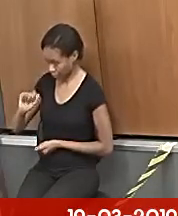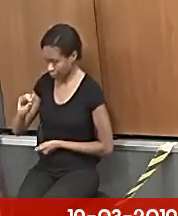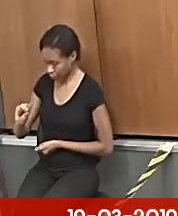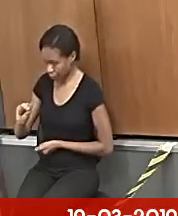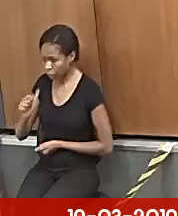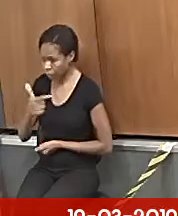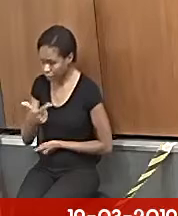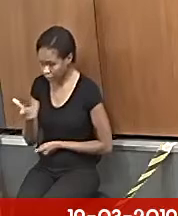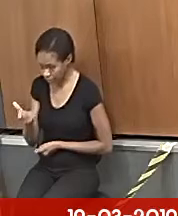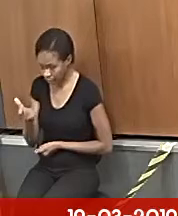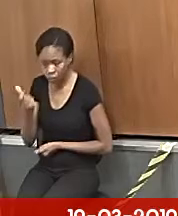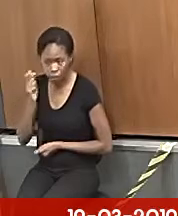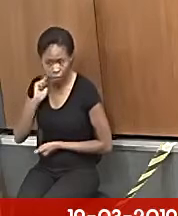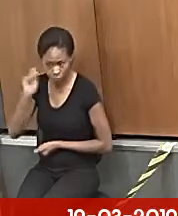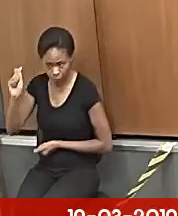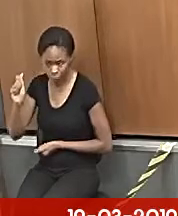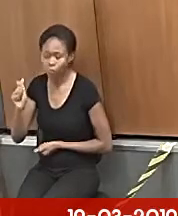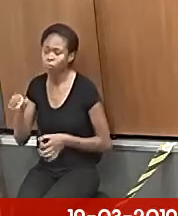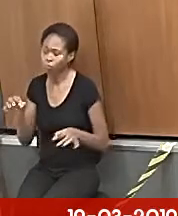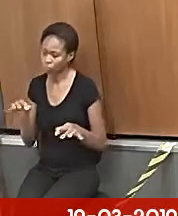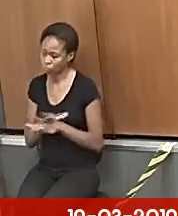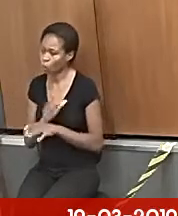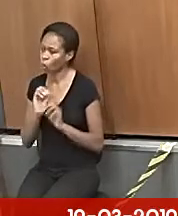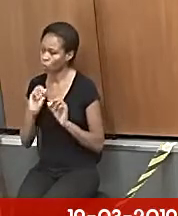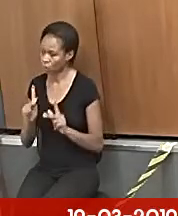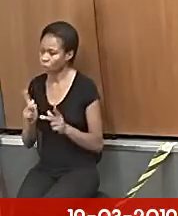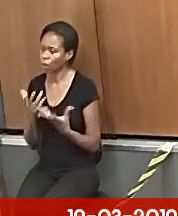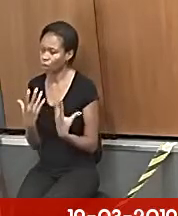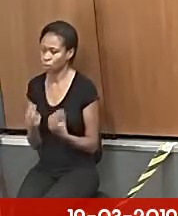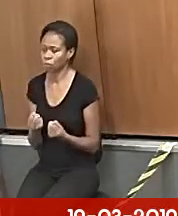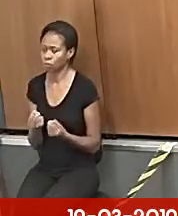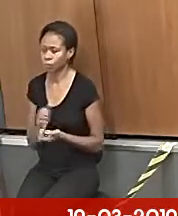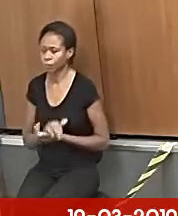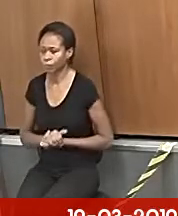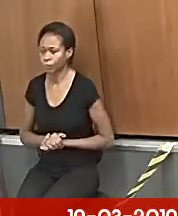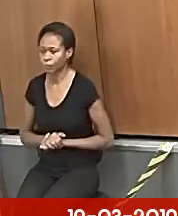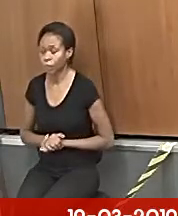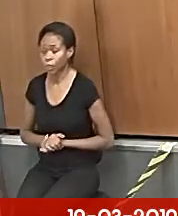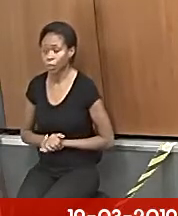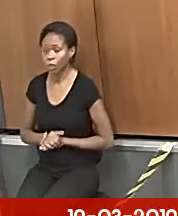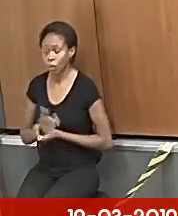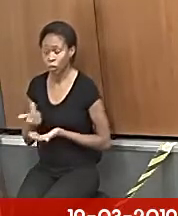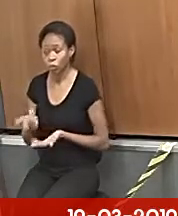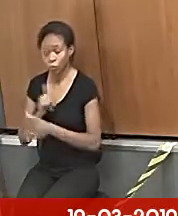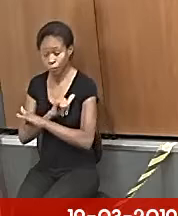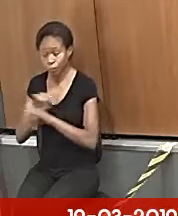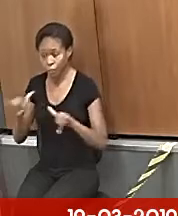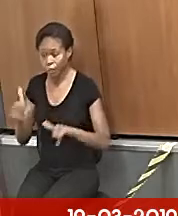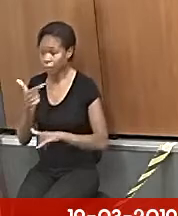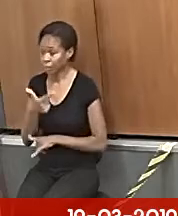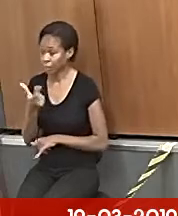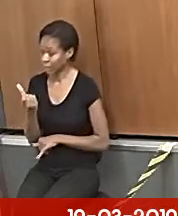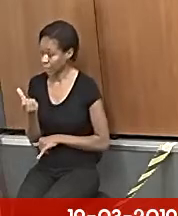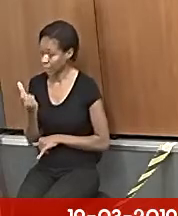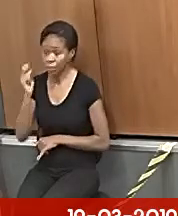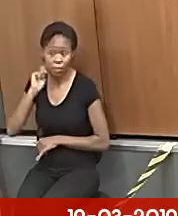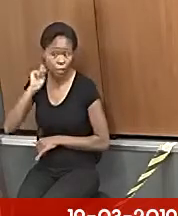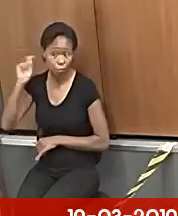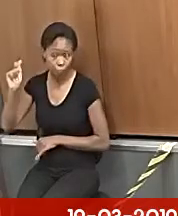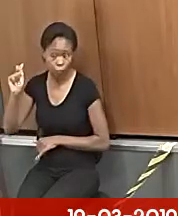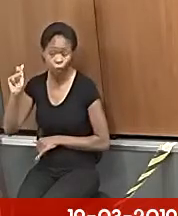no dia 26 entre ótimo e só fechou eu quero comunicar a assessoria 26 de abril portanto numa terça-feira